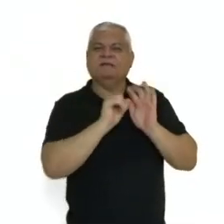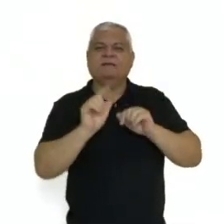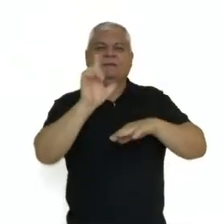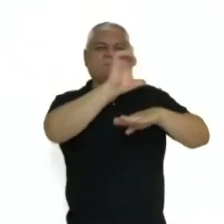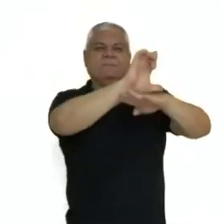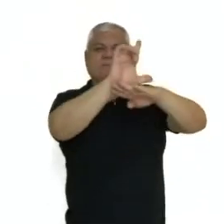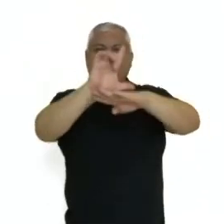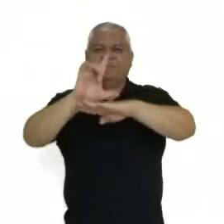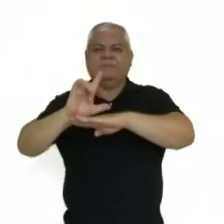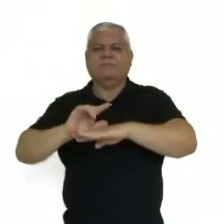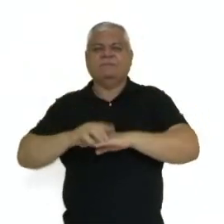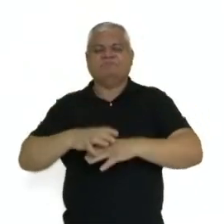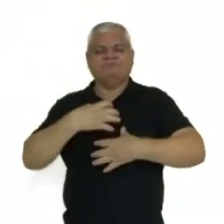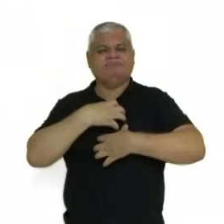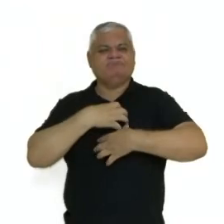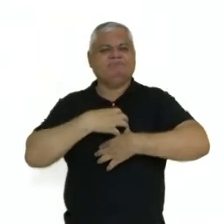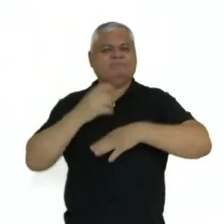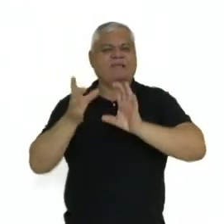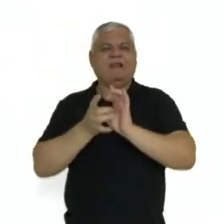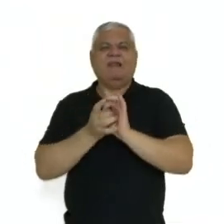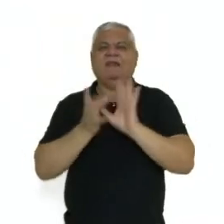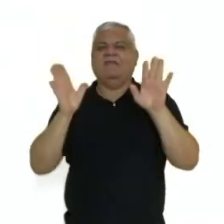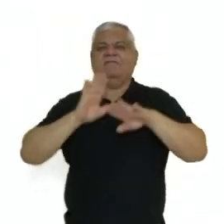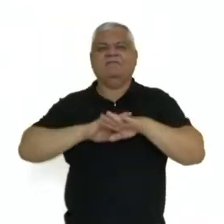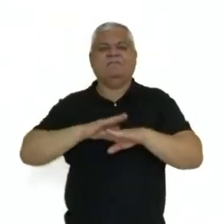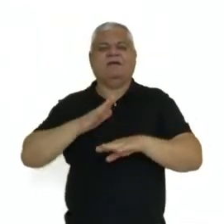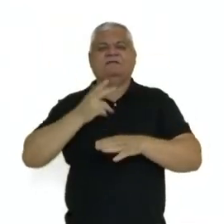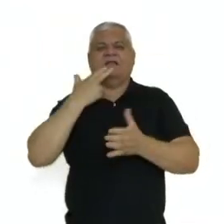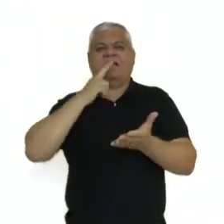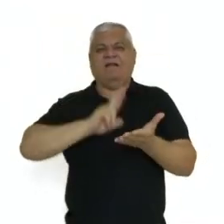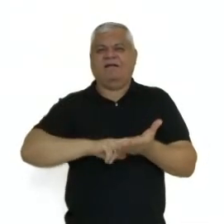uma libertação pintar, libera mais do que escrever.